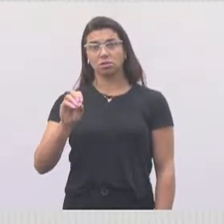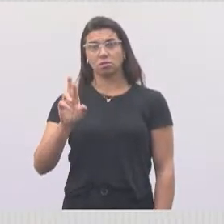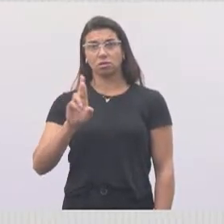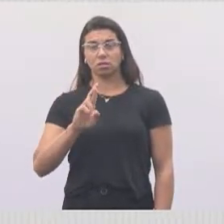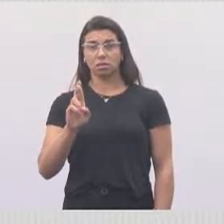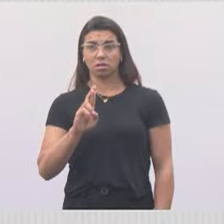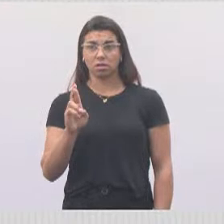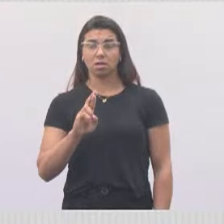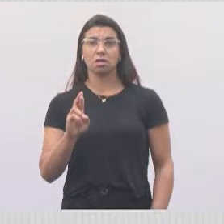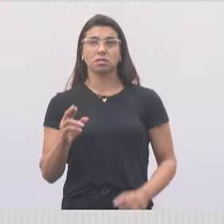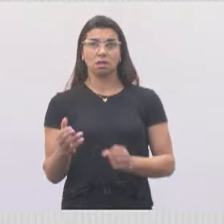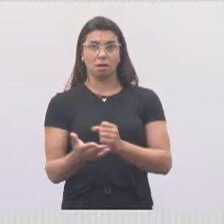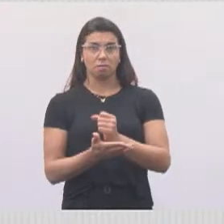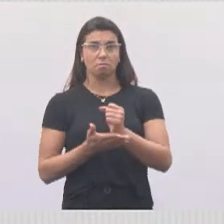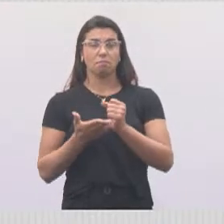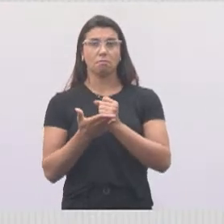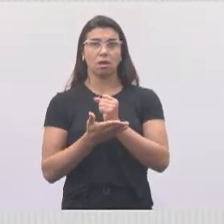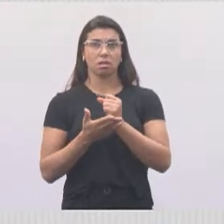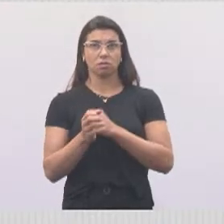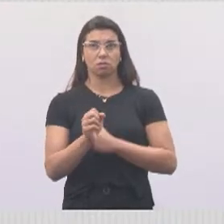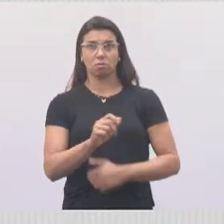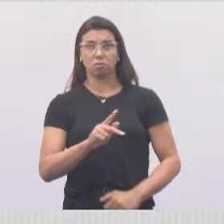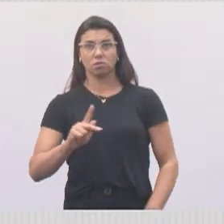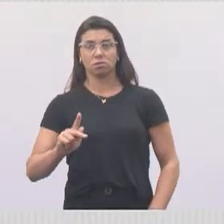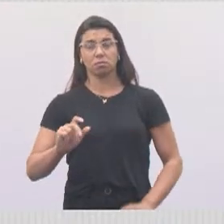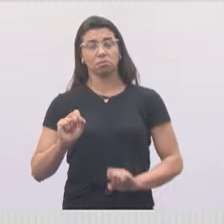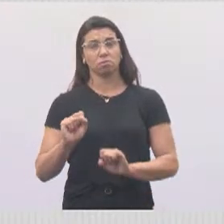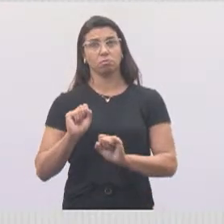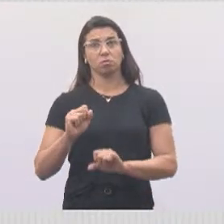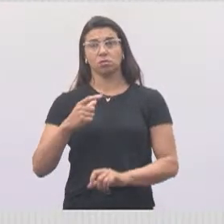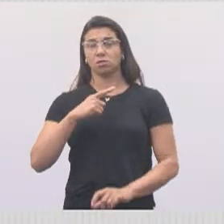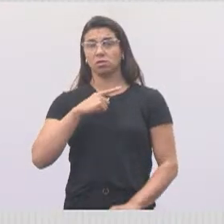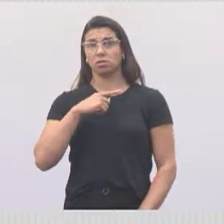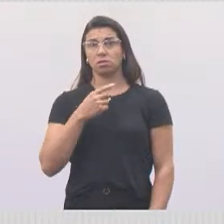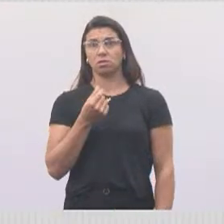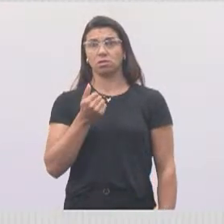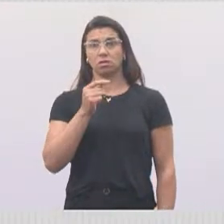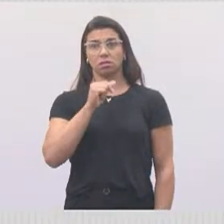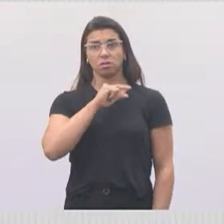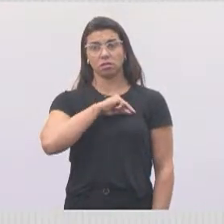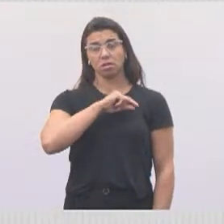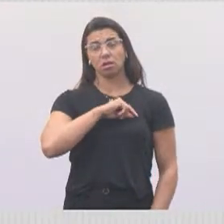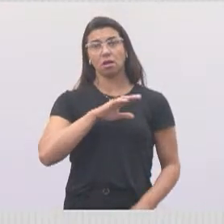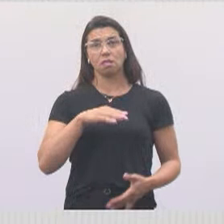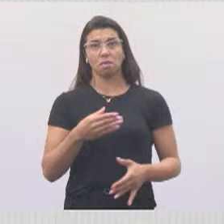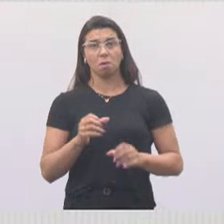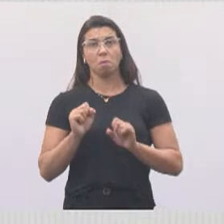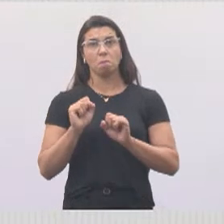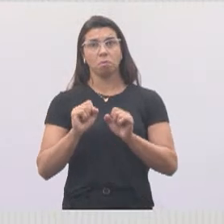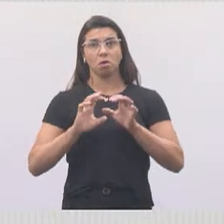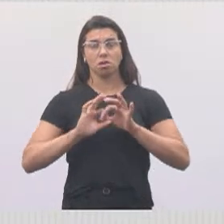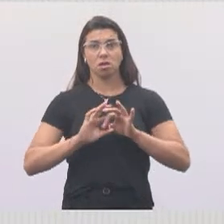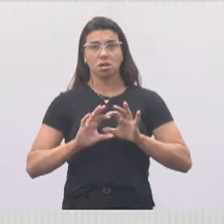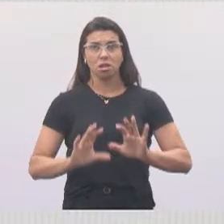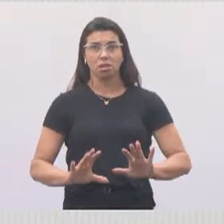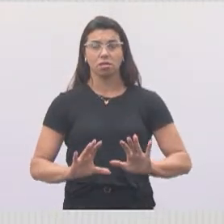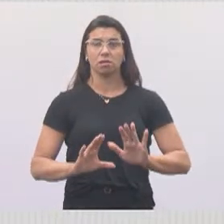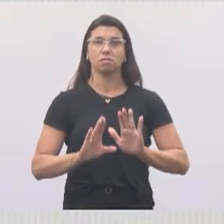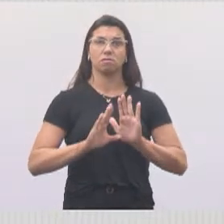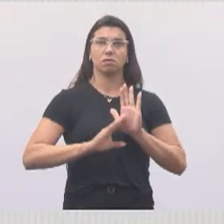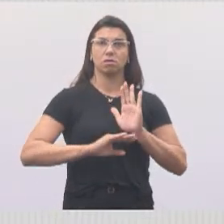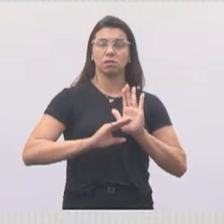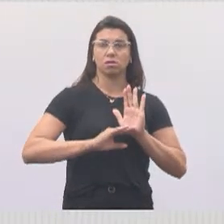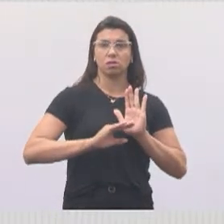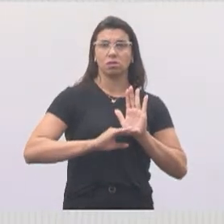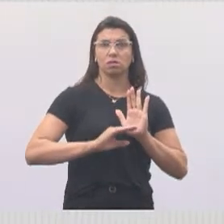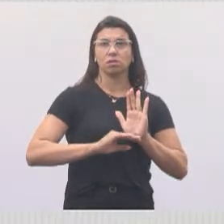a base que o aposentado pode ter, e ficar isento de